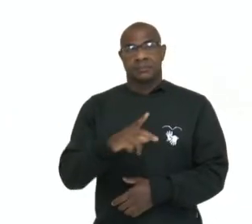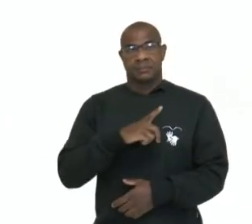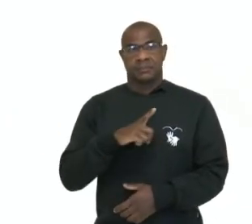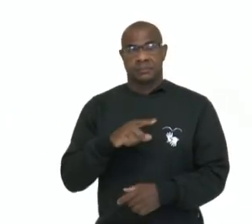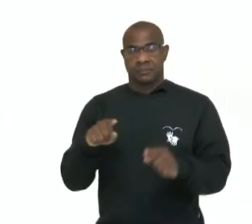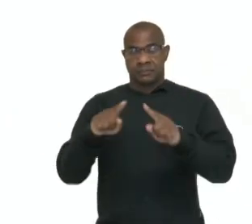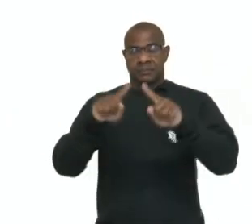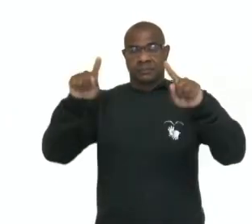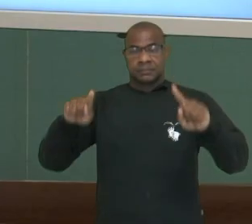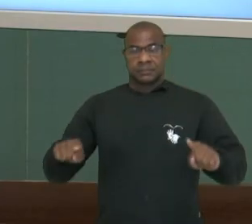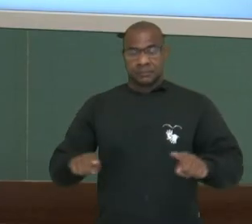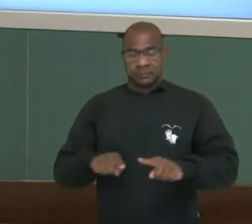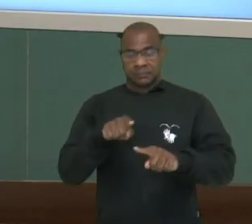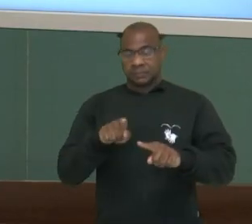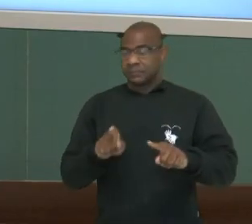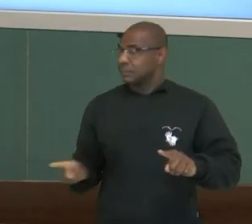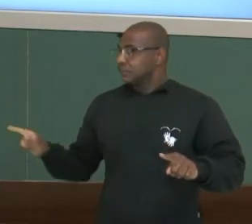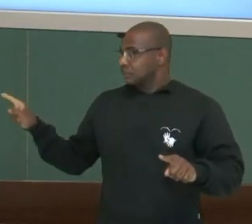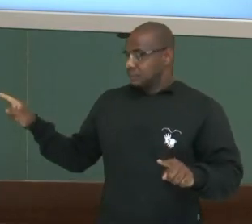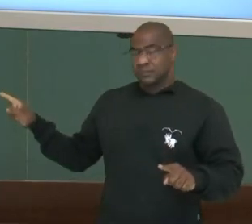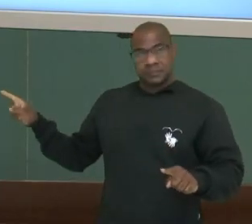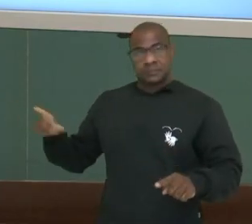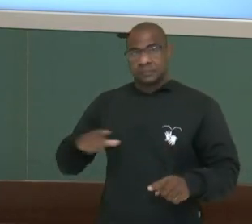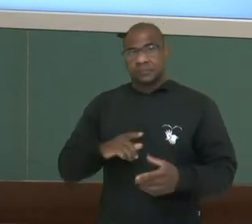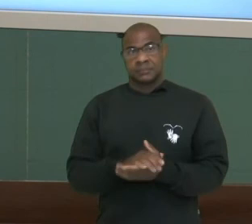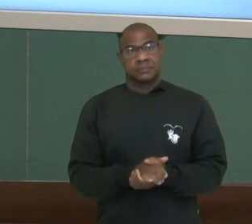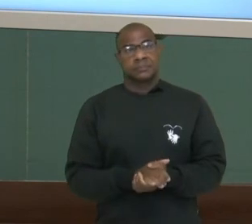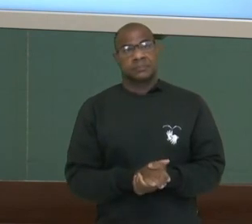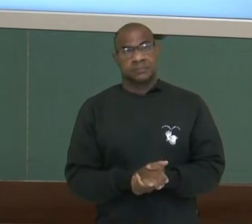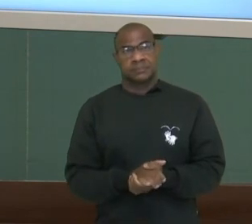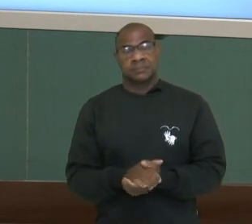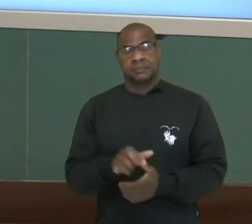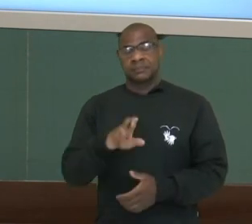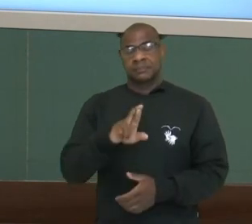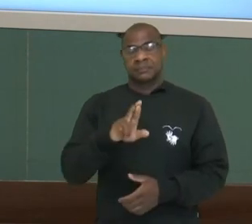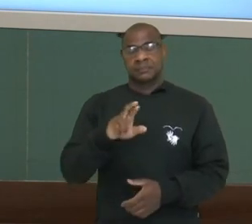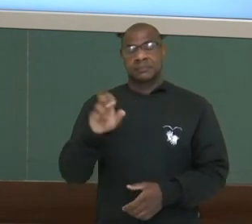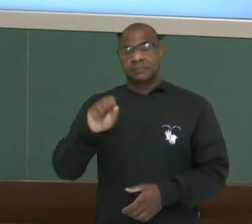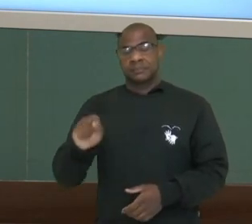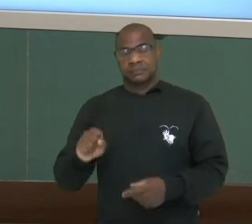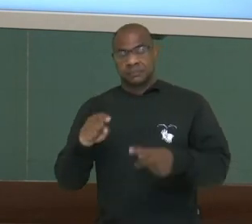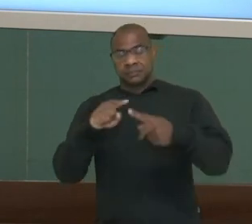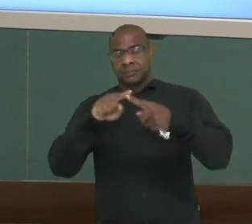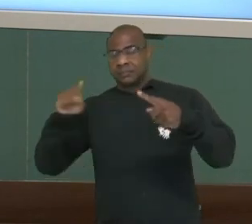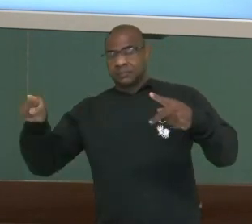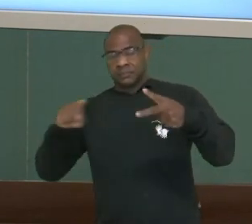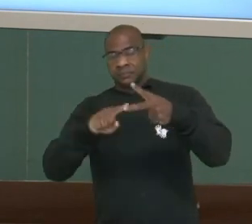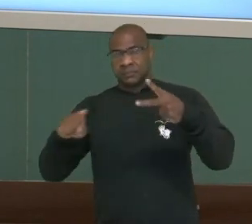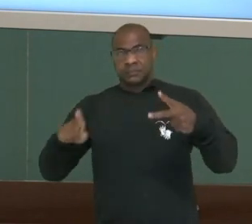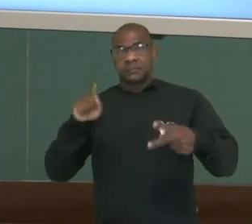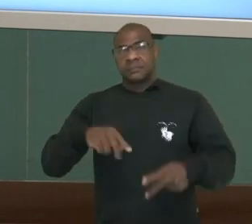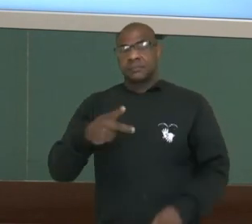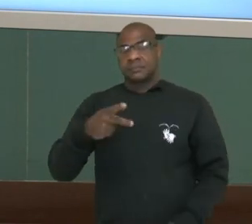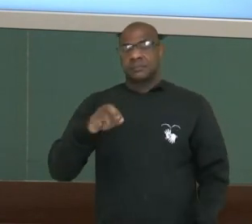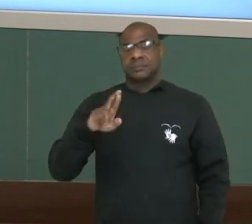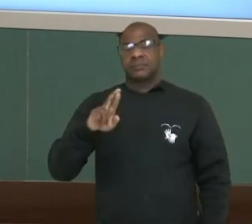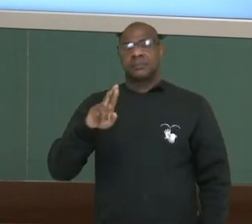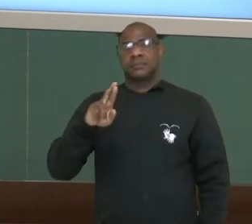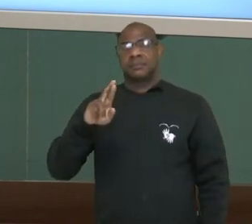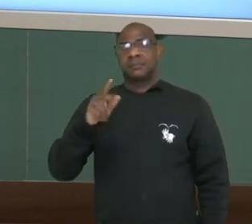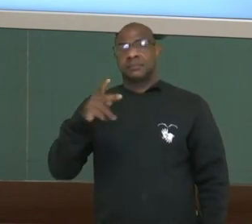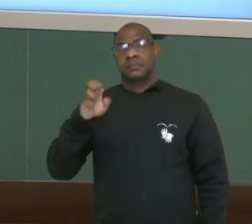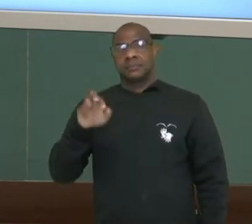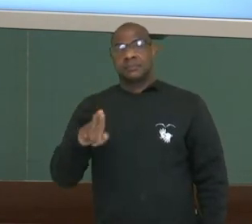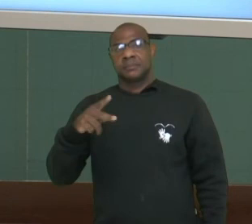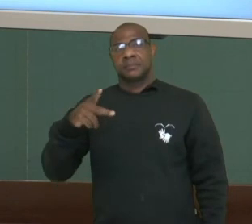coeficientes angulares deu menos 1. Portanto, a reta R e a reta S são perpendiculares entre si. Não